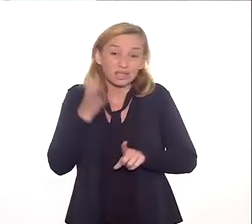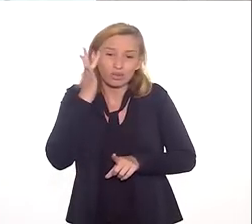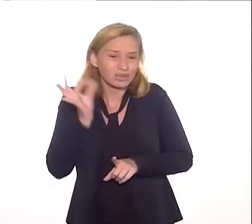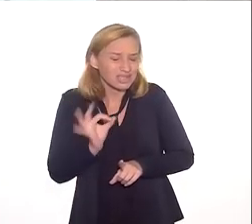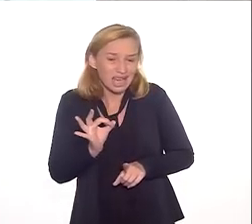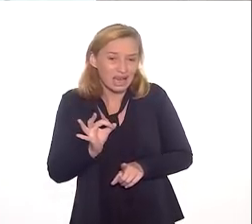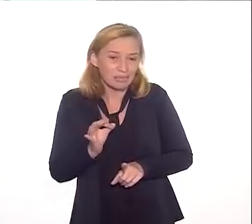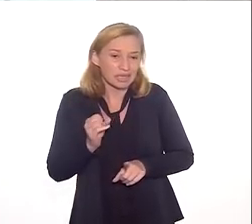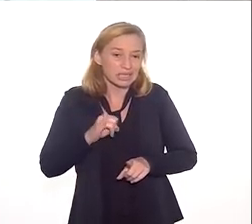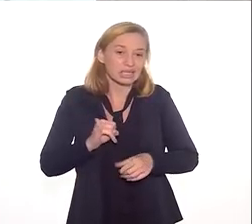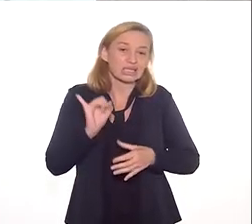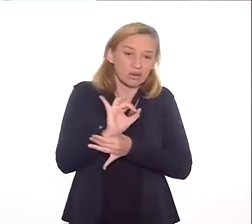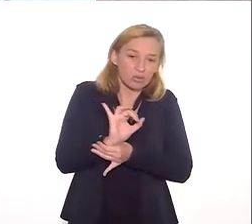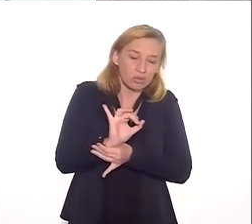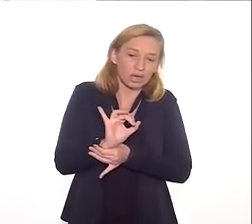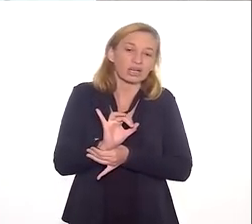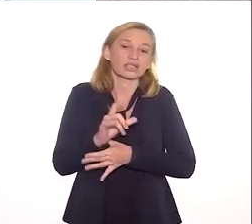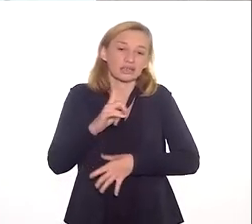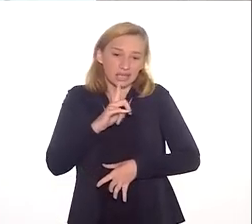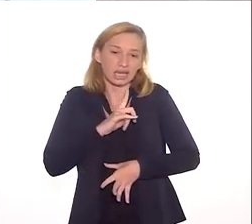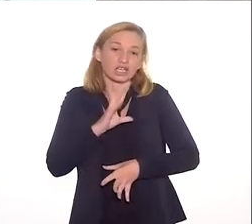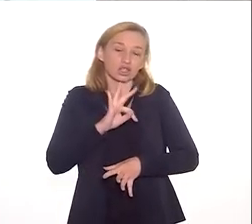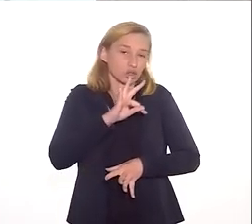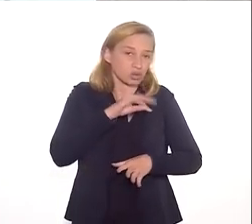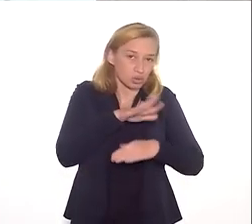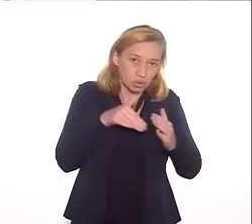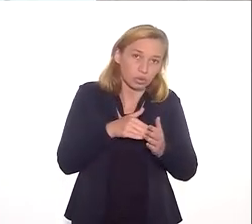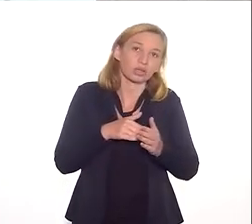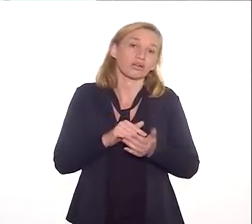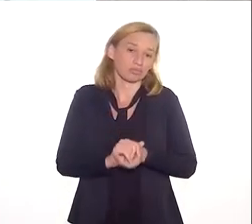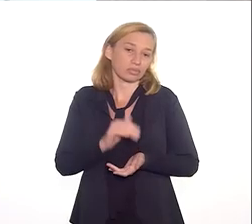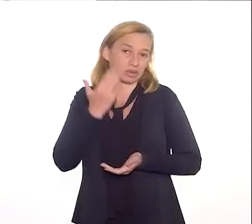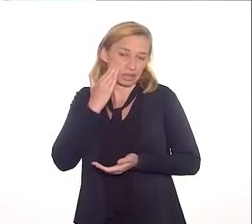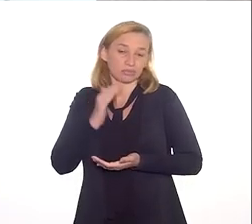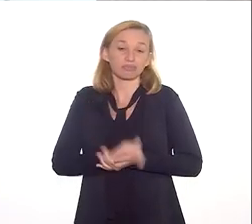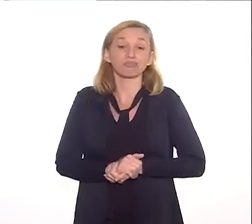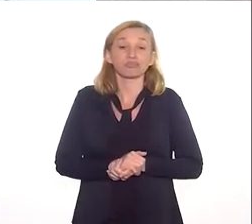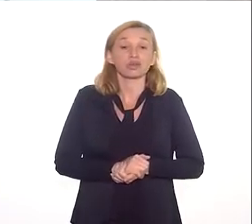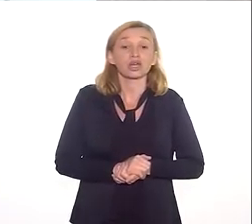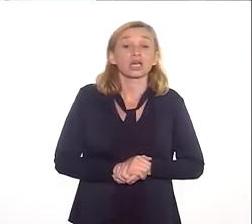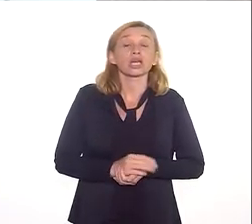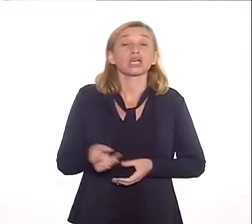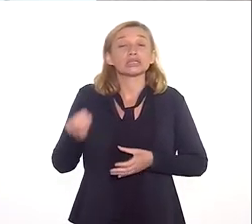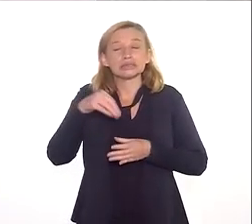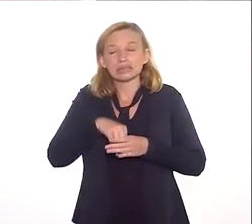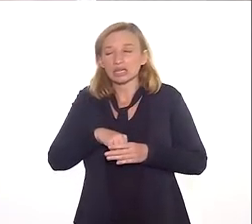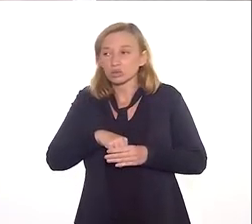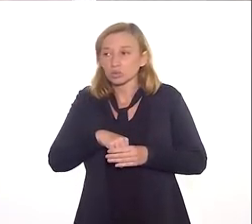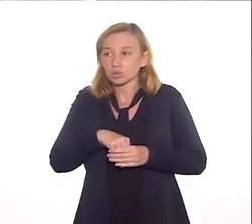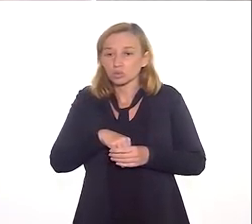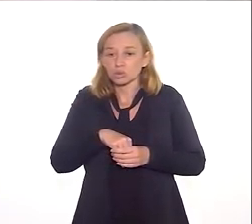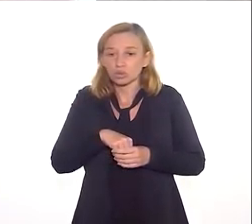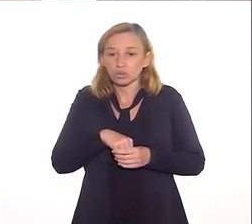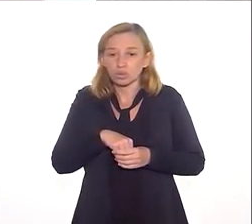passa, mas a gente não sabe o quanto passa, nem o quão eles são eficazes nessa proteção. E